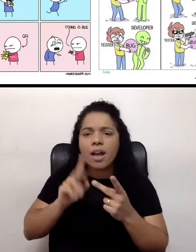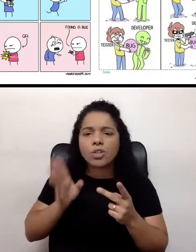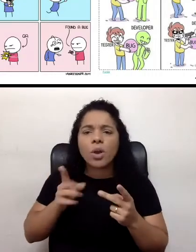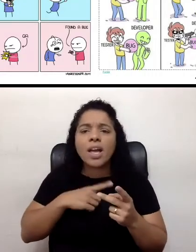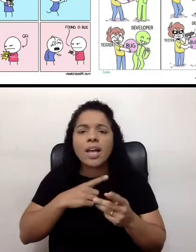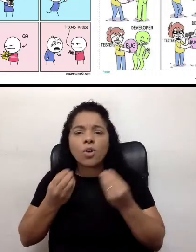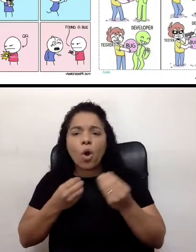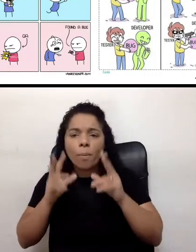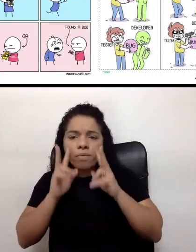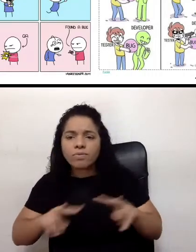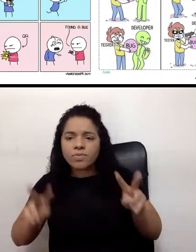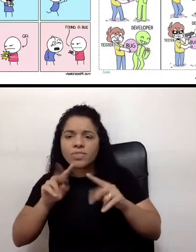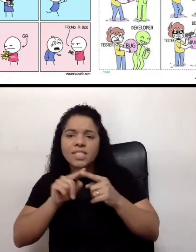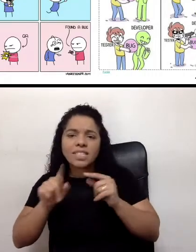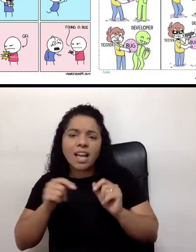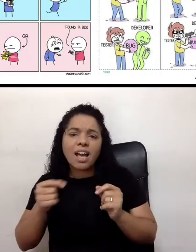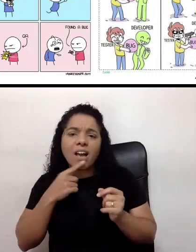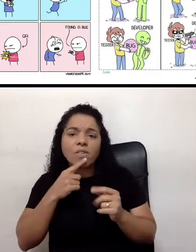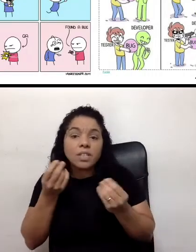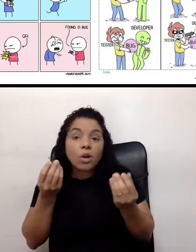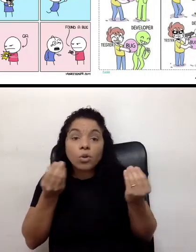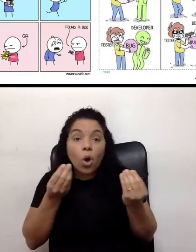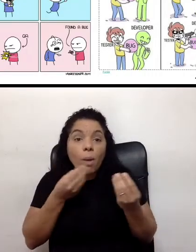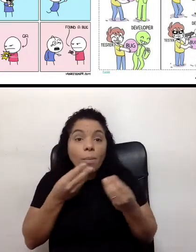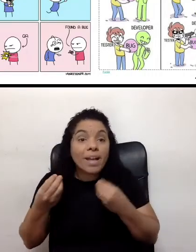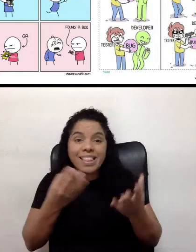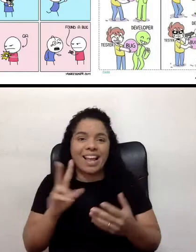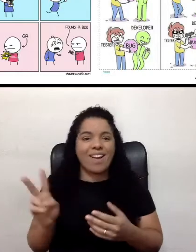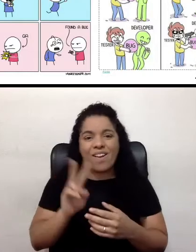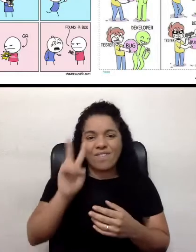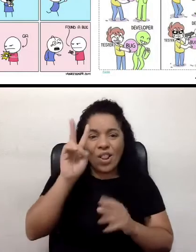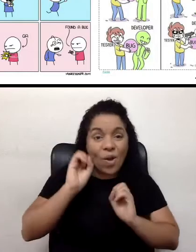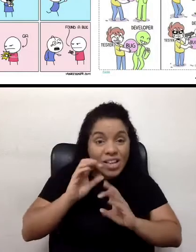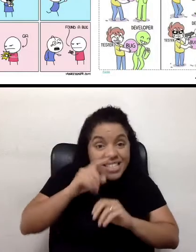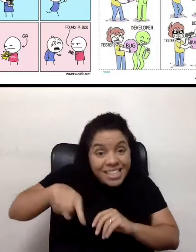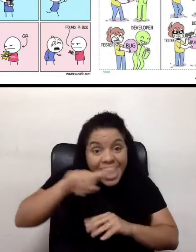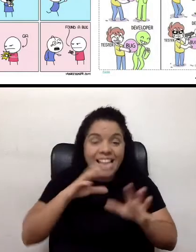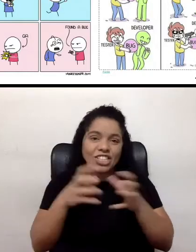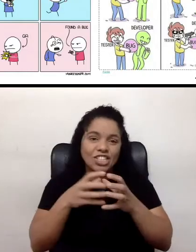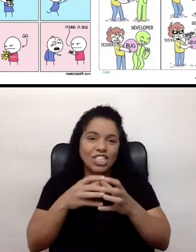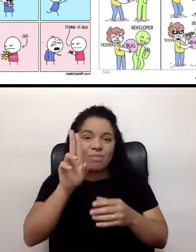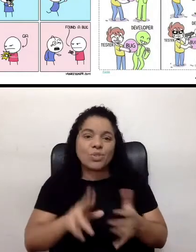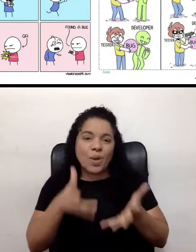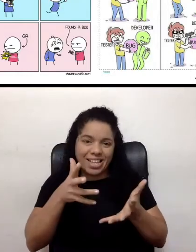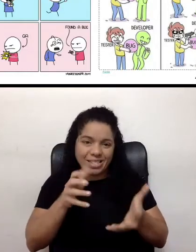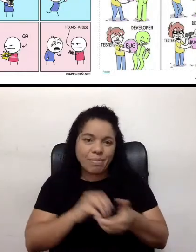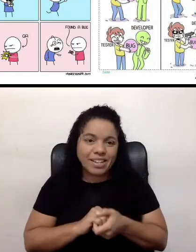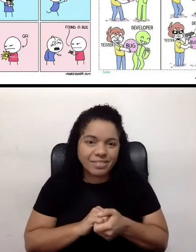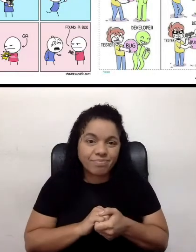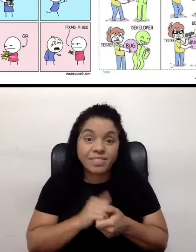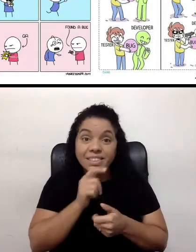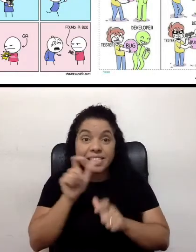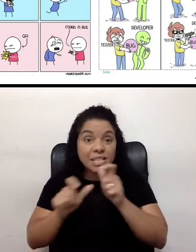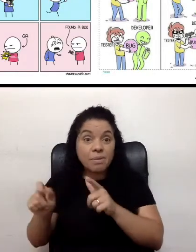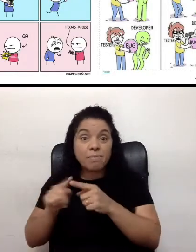visão do usuário para trazer valor naquilo que está sendo entregue, para ensinar para o time o que o usuário está esperando, para ser uma